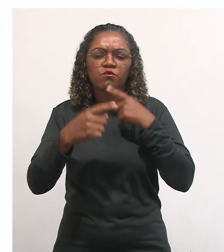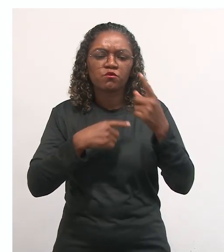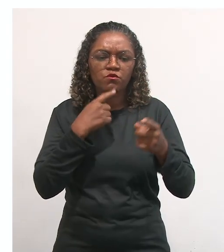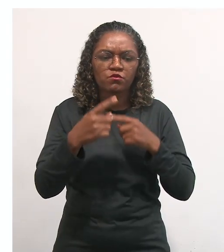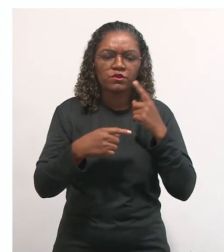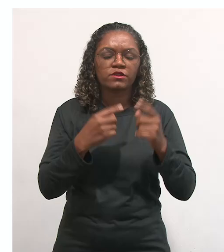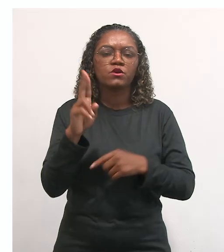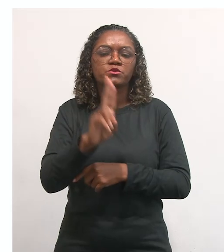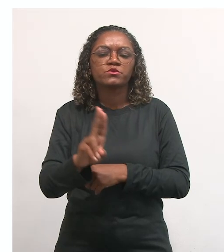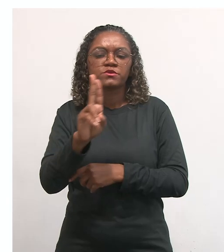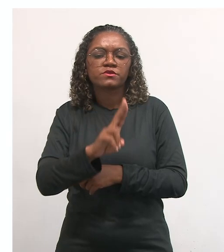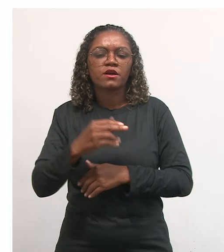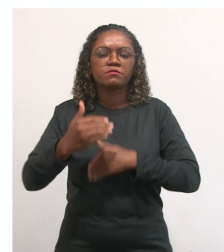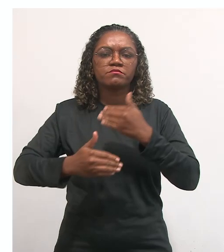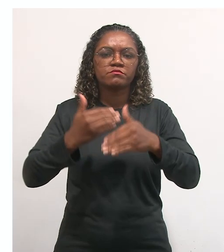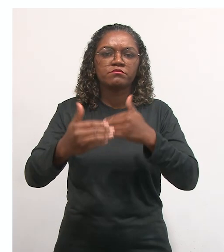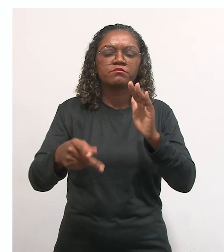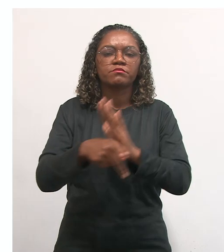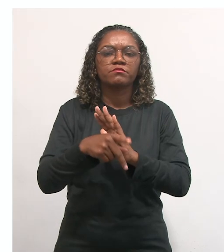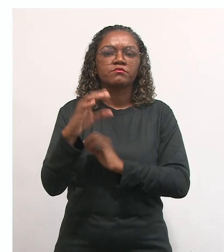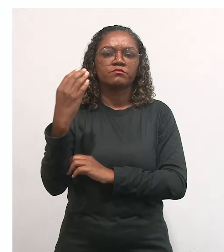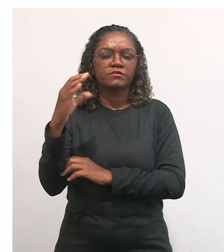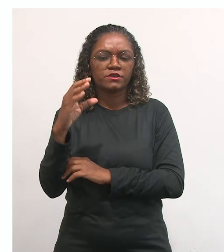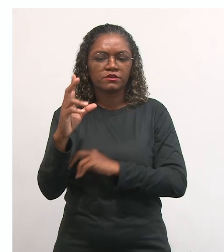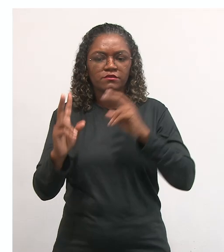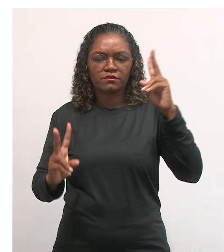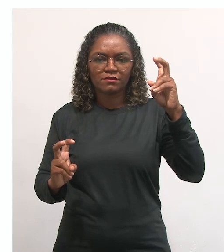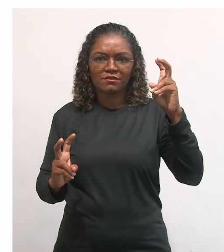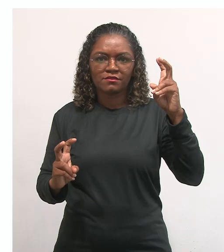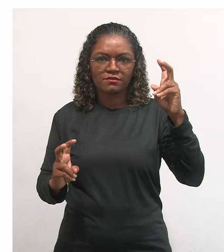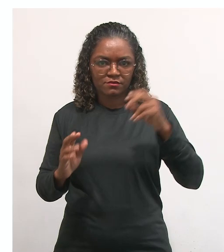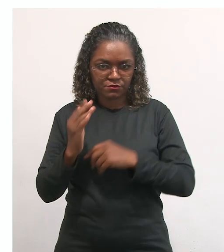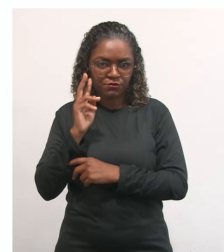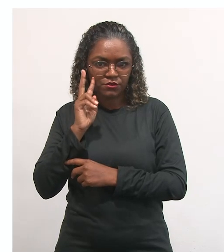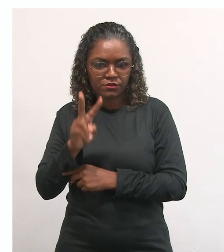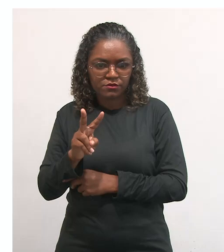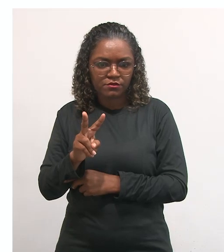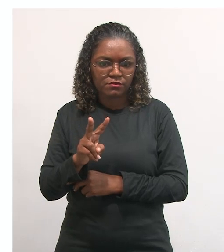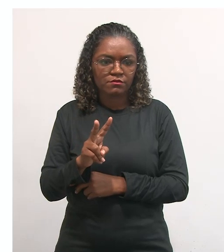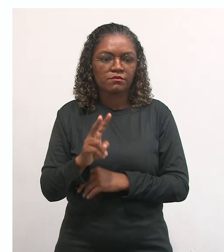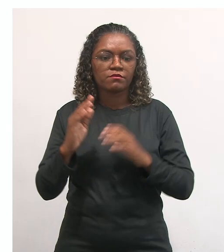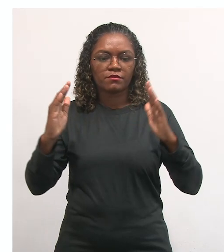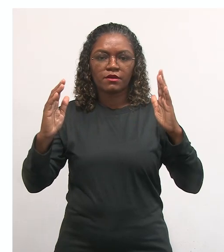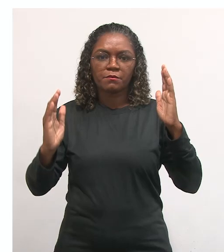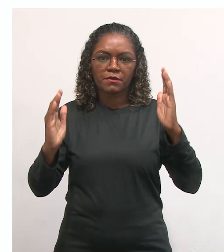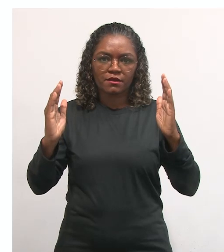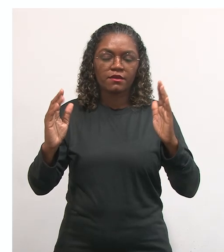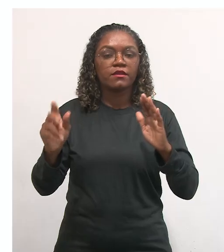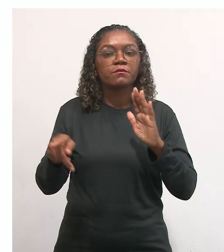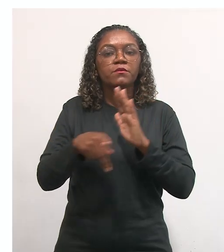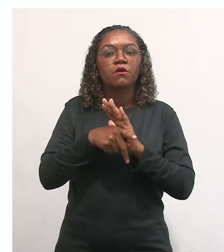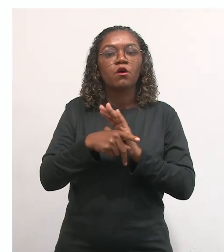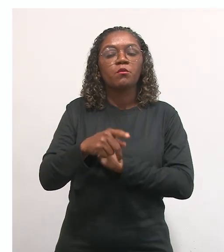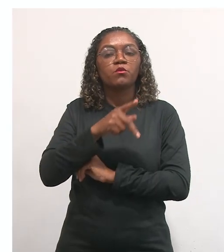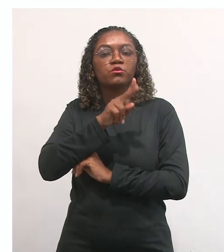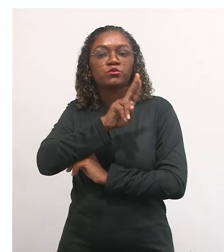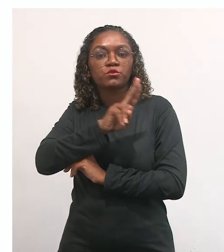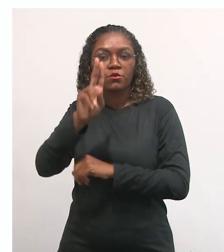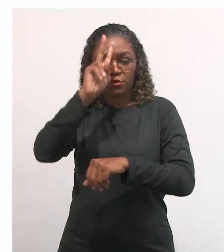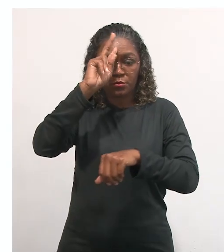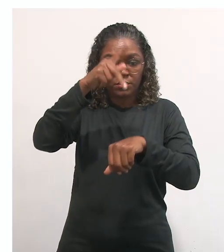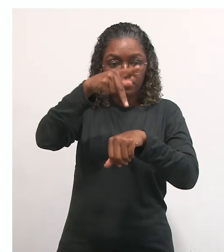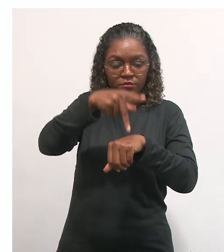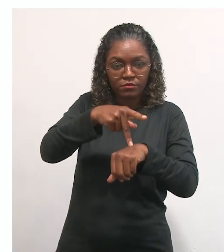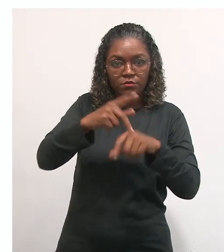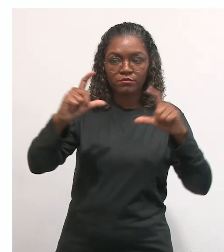dúvidas mediante a utilização de procedimentos científicos fecha aspas né Barros lefeld página